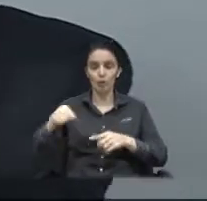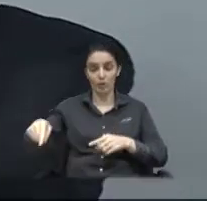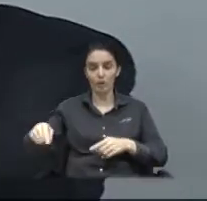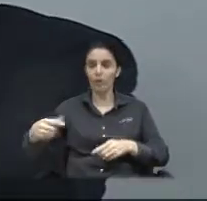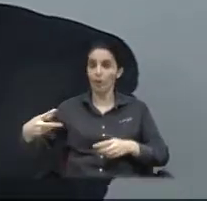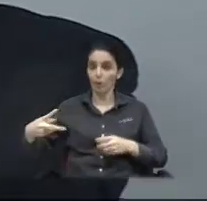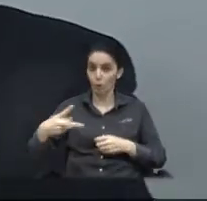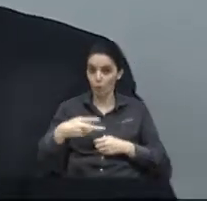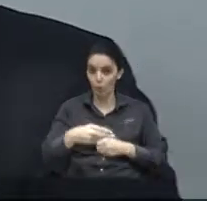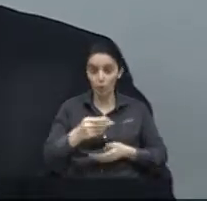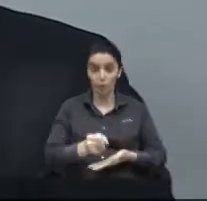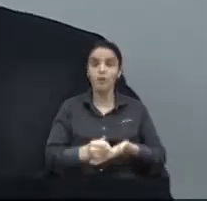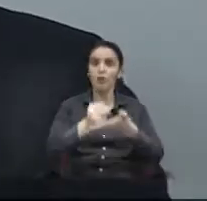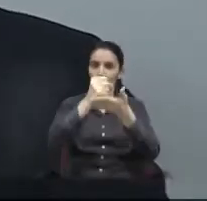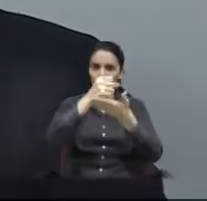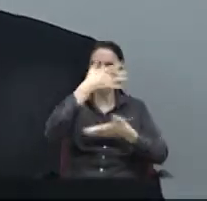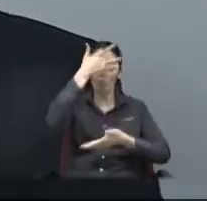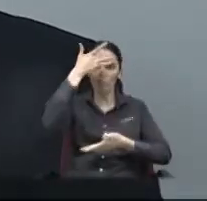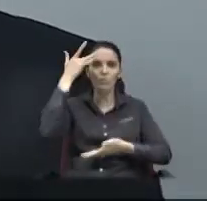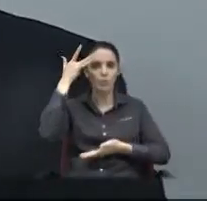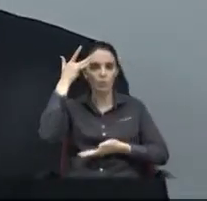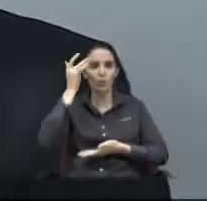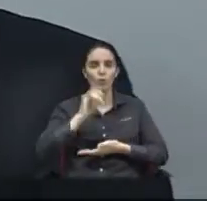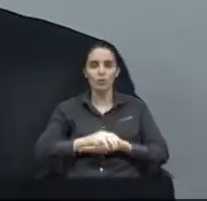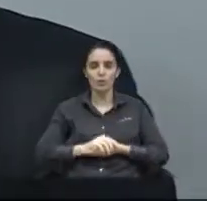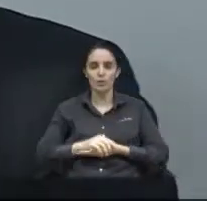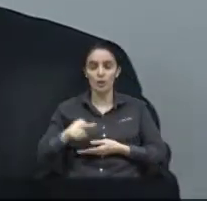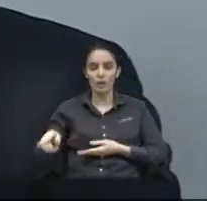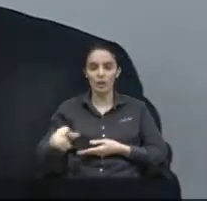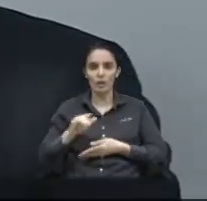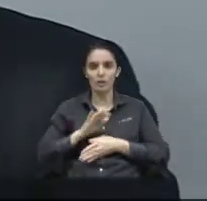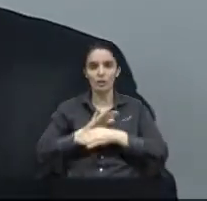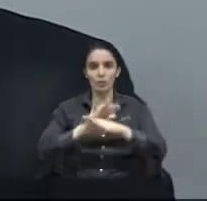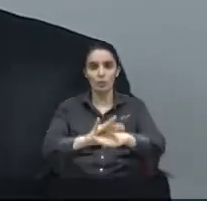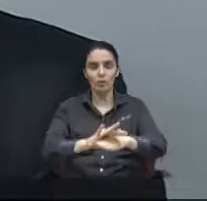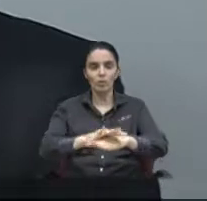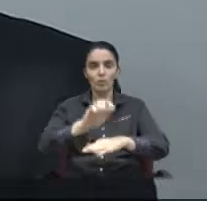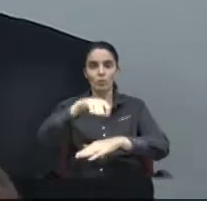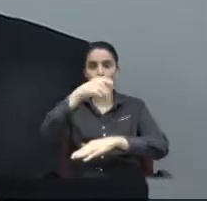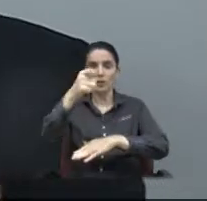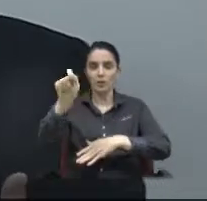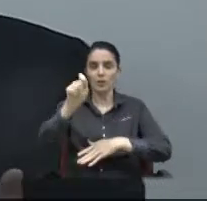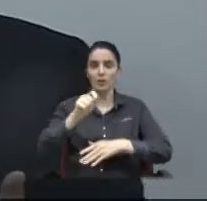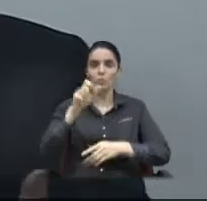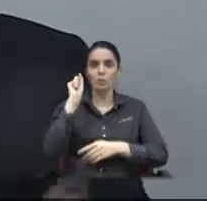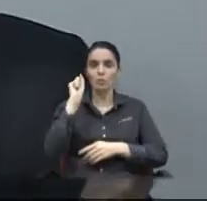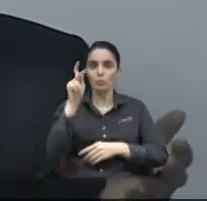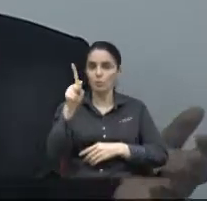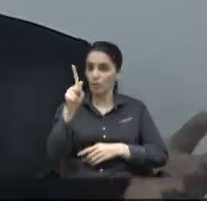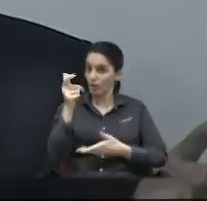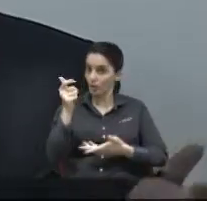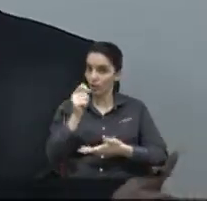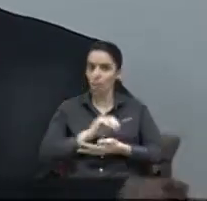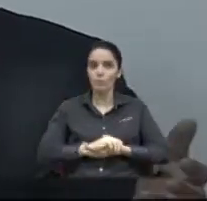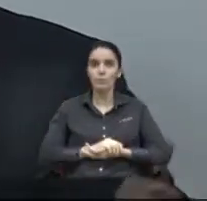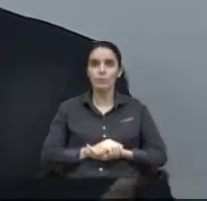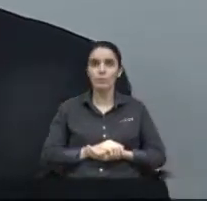12 anos atendendo a Associação dos Aposentados. A gente pergunta, dona